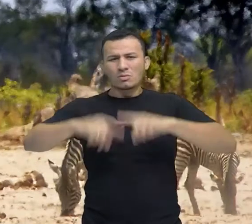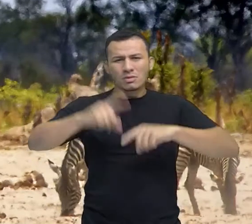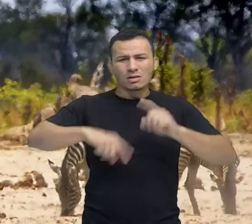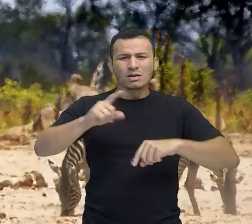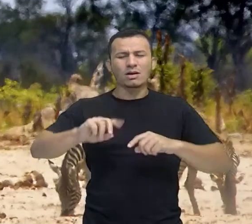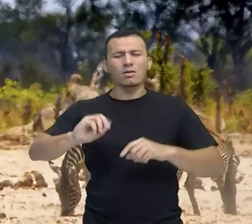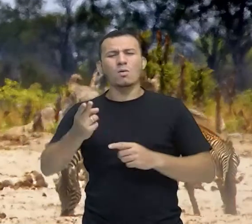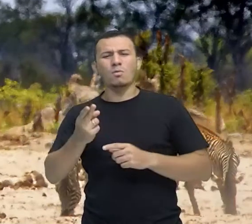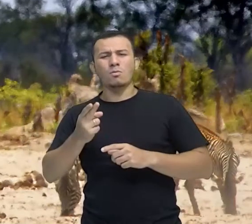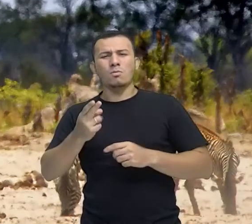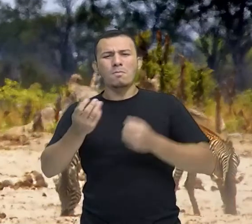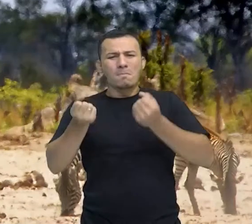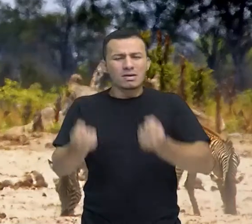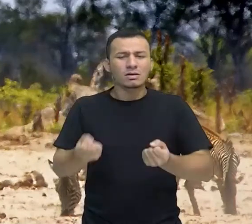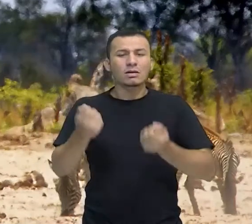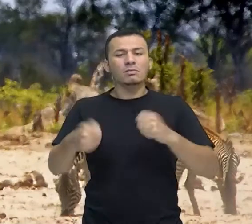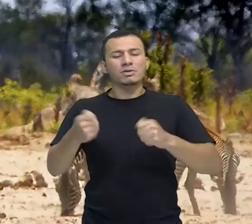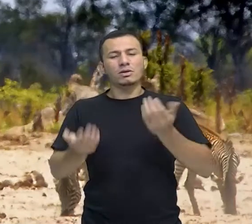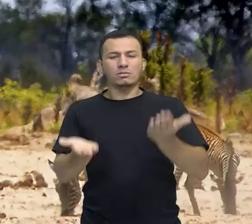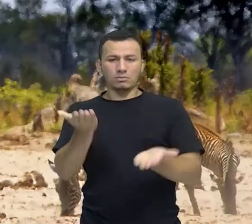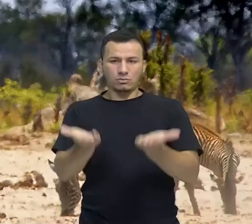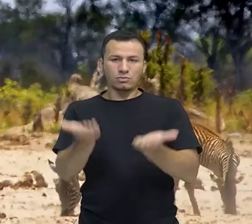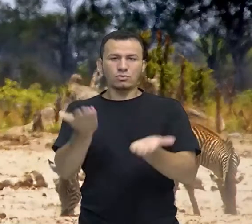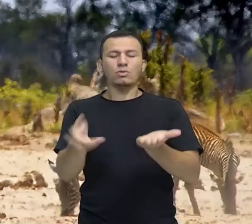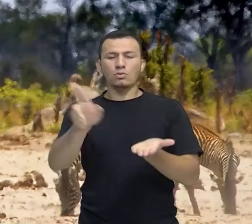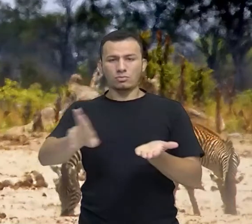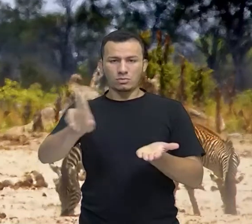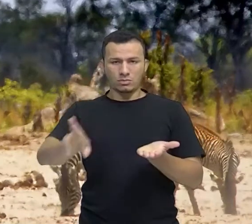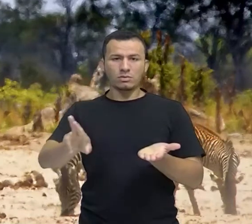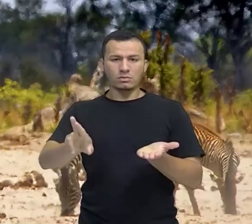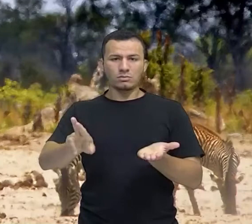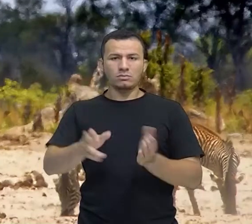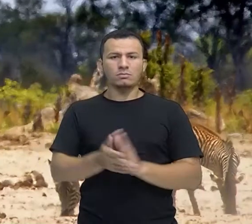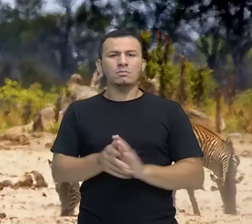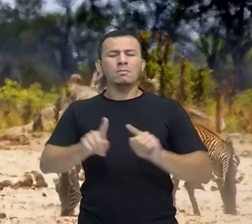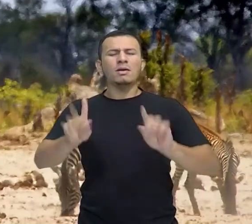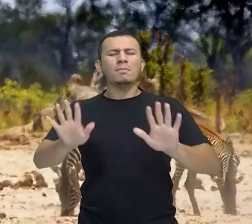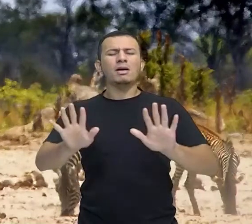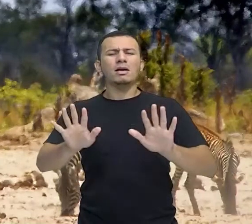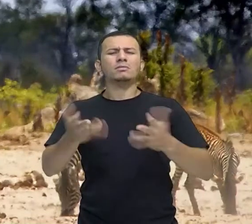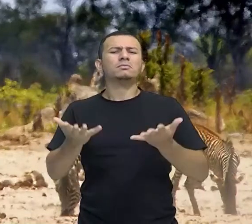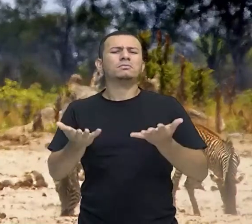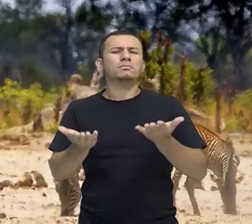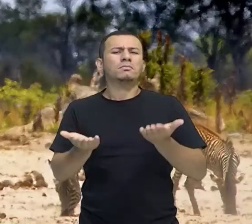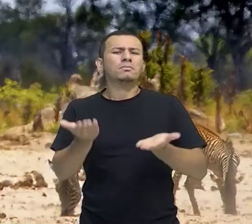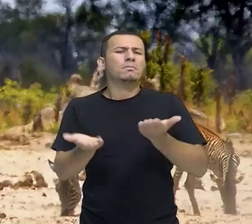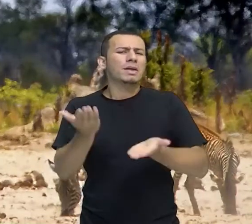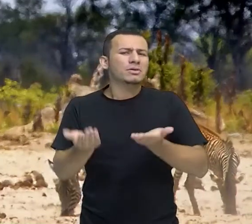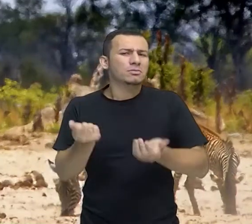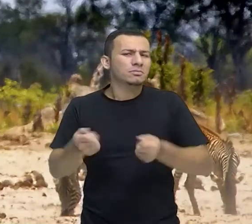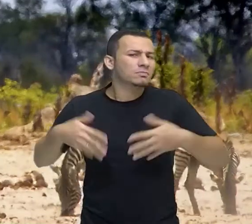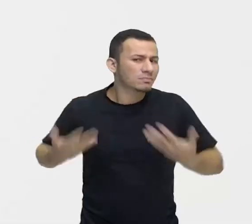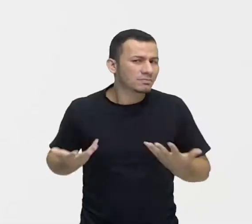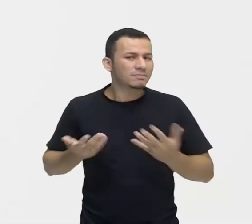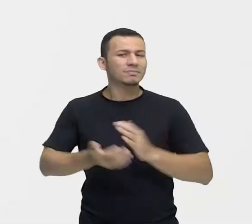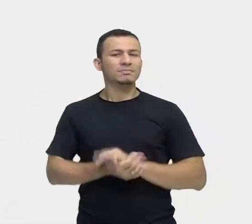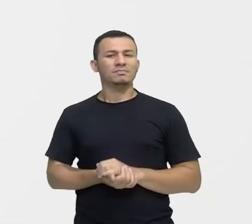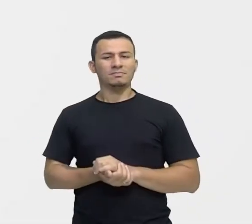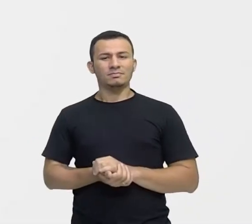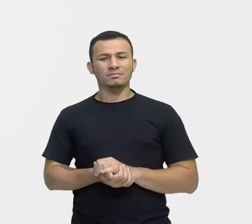nos pesar, nós temos que usar balanças. Mas essas balanças utilizam que medidas? Então vamos lá, de olho na